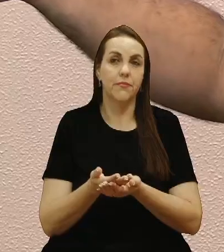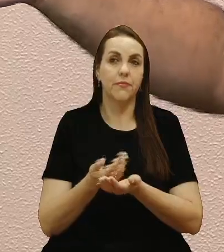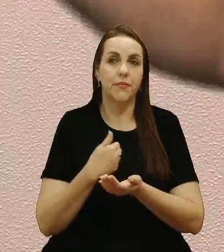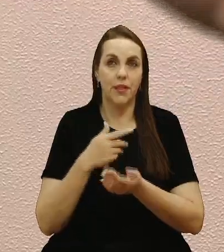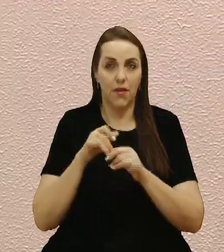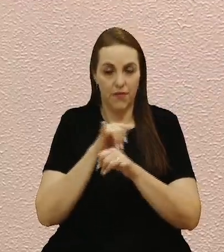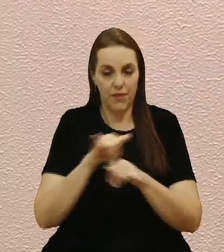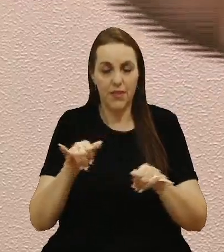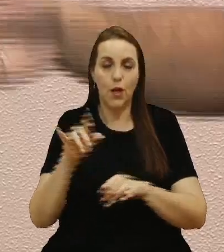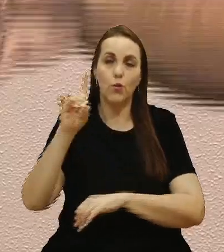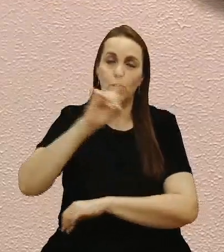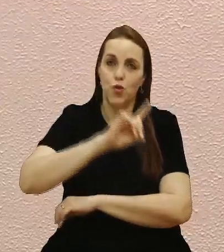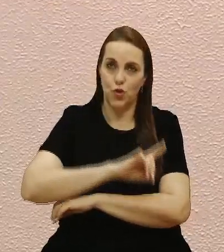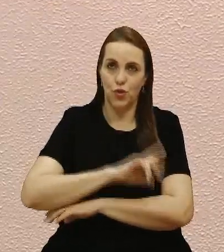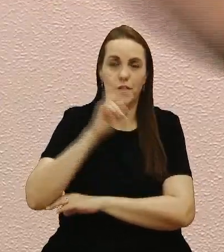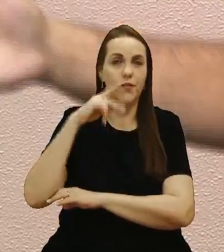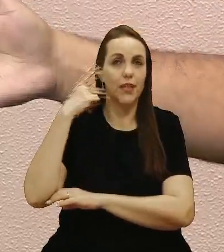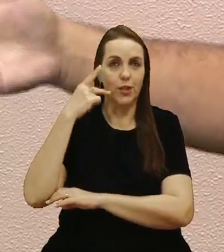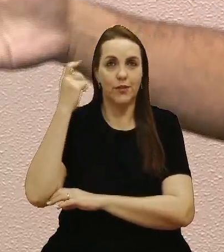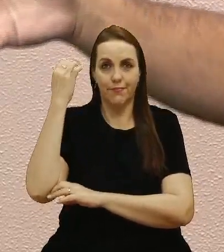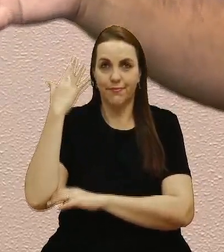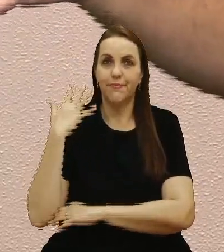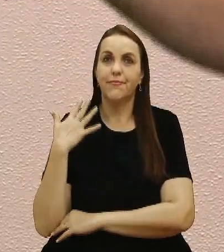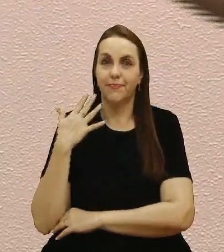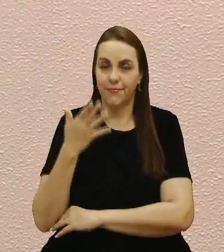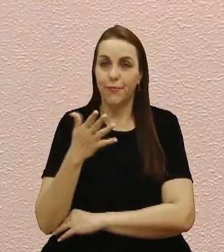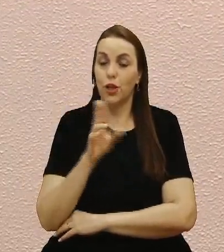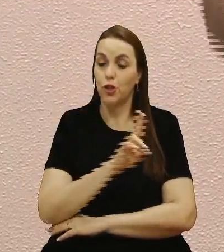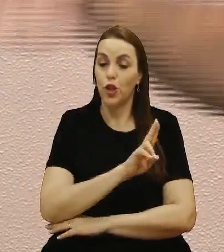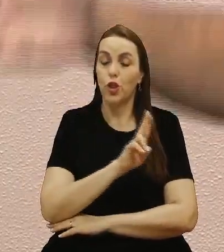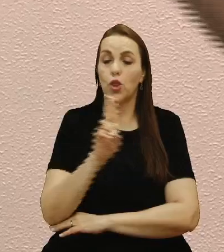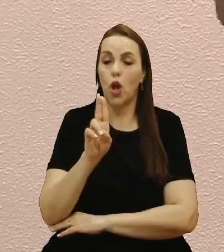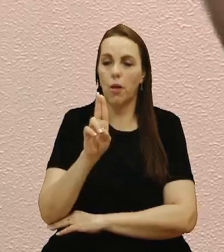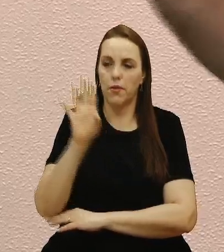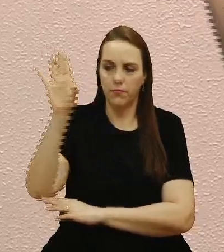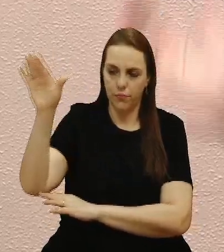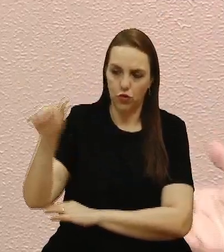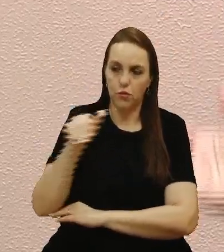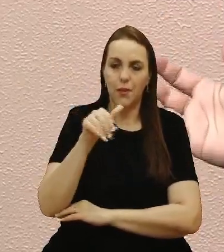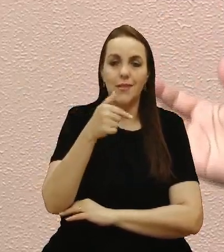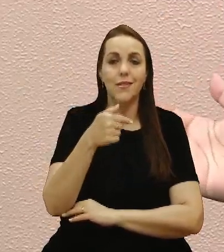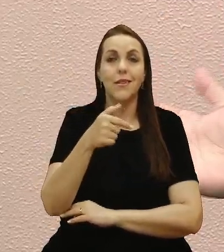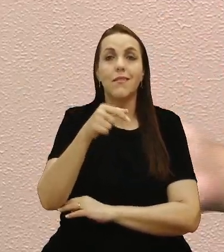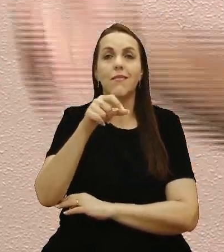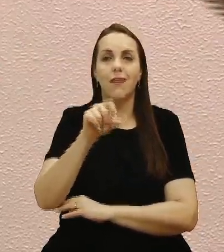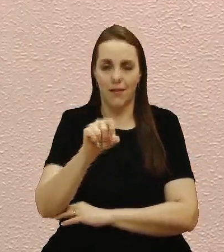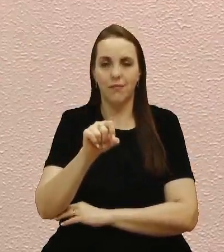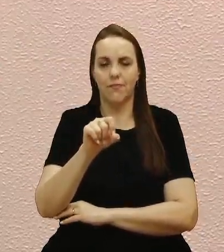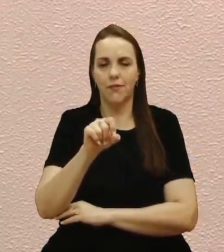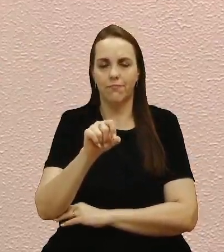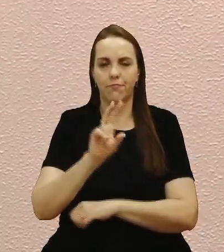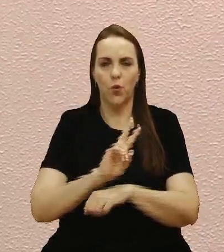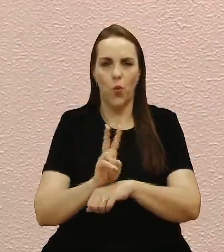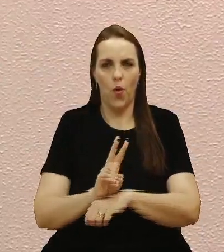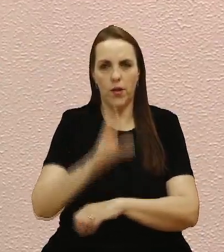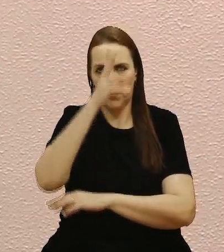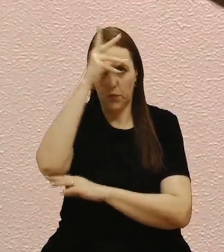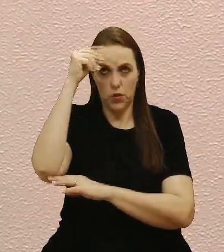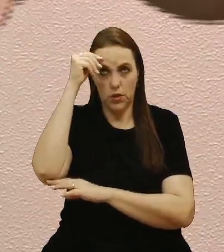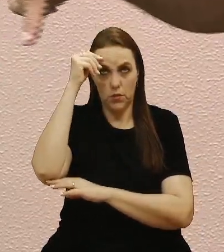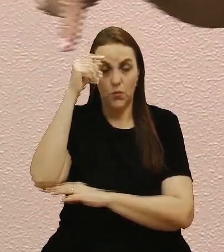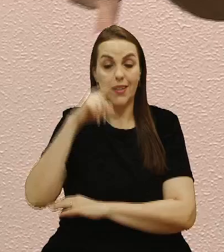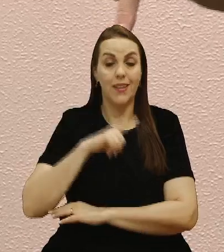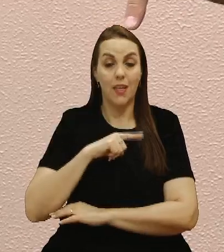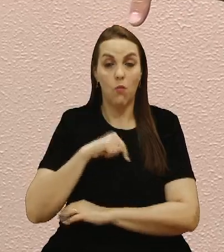vereadora Daiane, de nomeação dos 70 guardas municipais. Nós temos menos